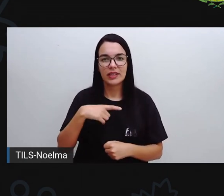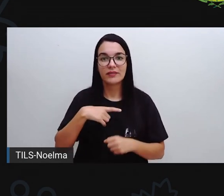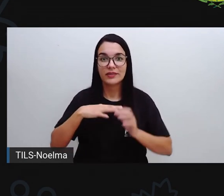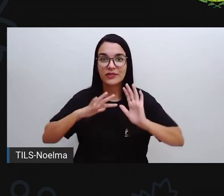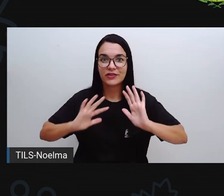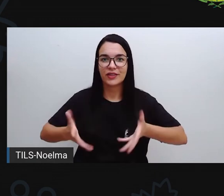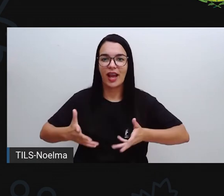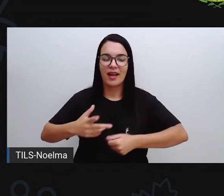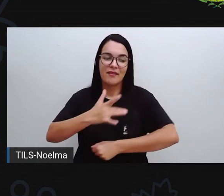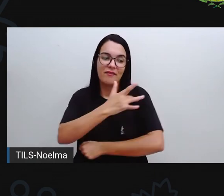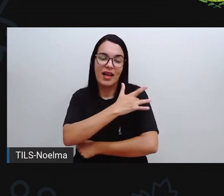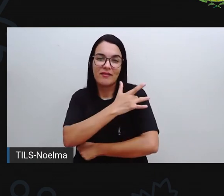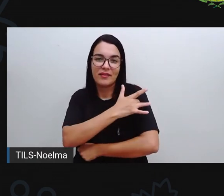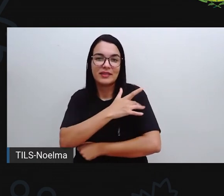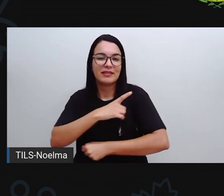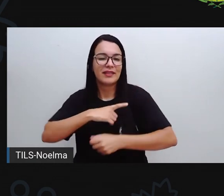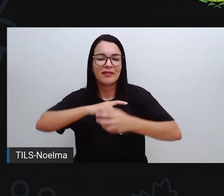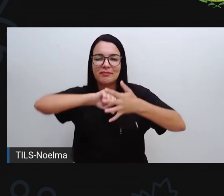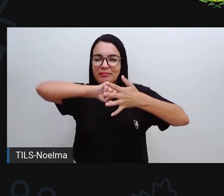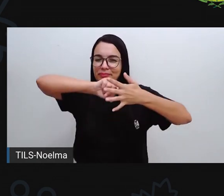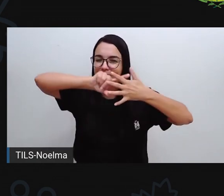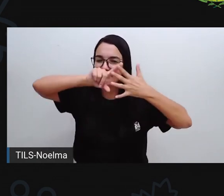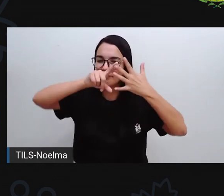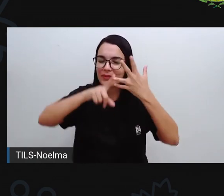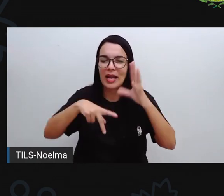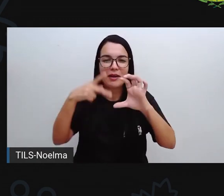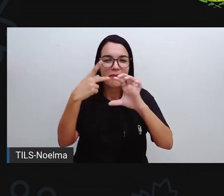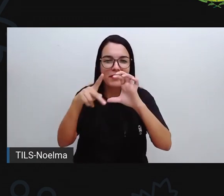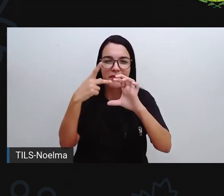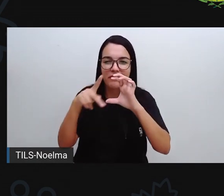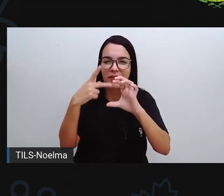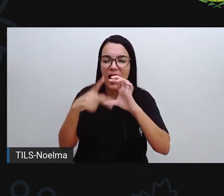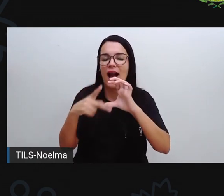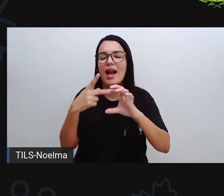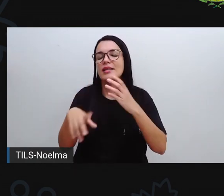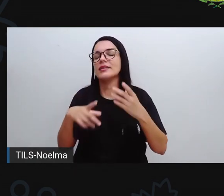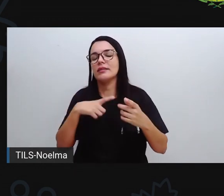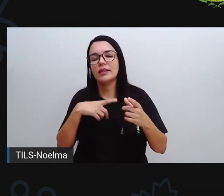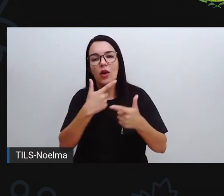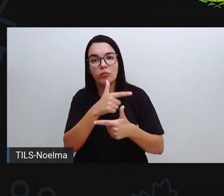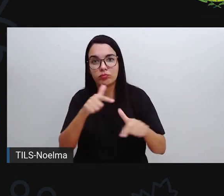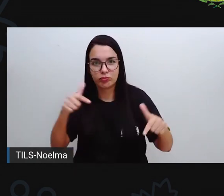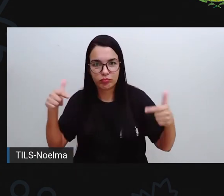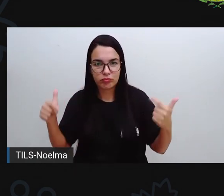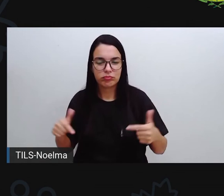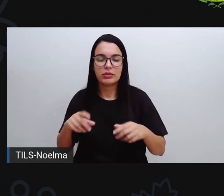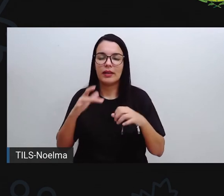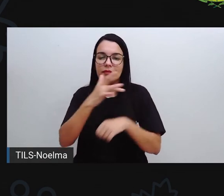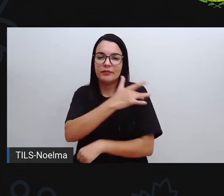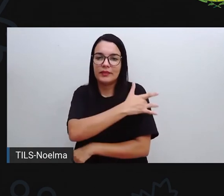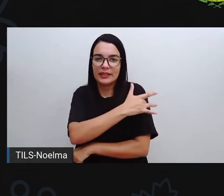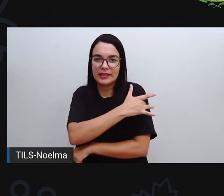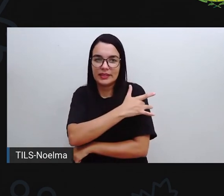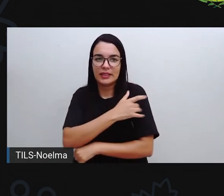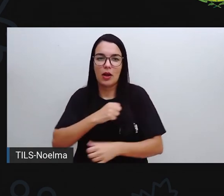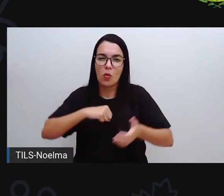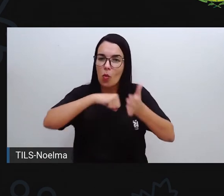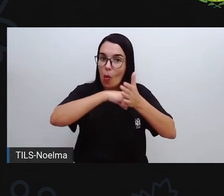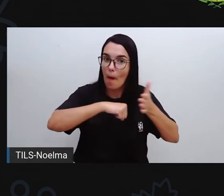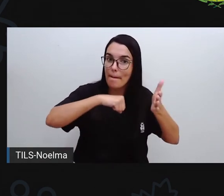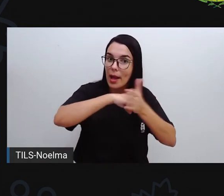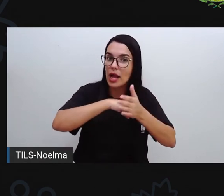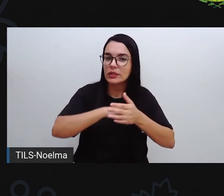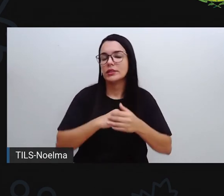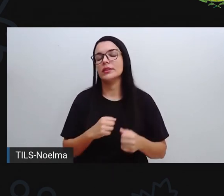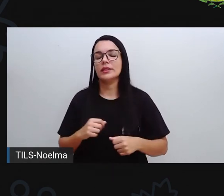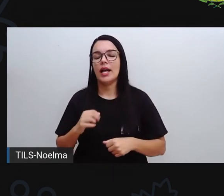tem vacinas como AstraZeneca, Pfizer, né? Janssen, dentre outras aí, são utilizados para o combate da